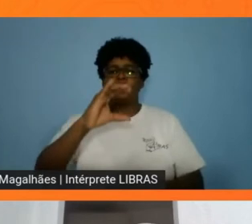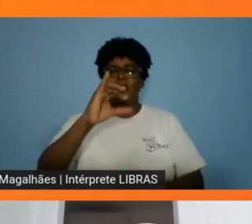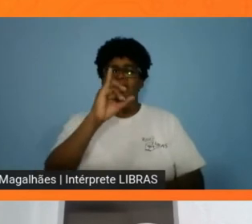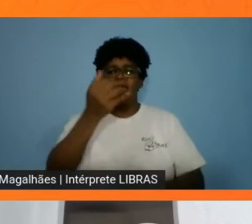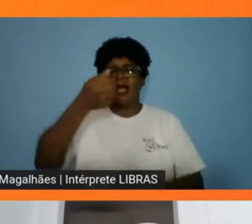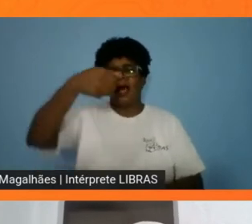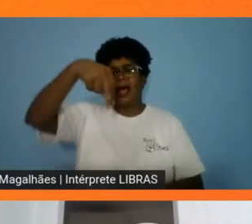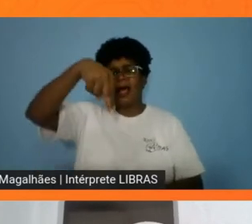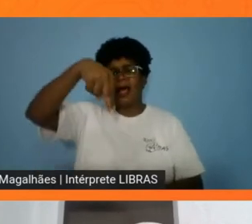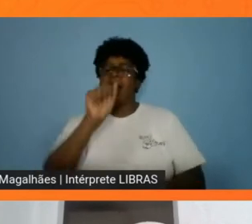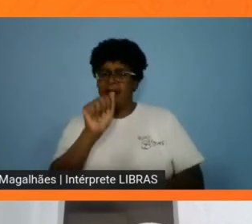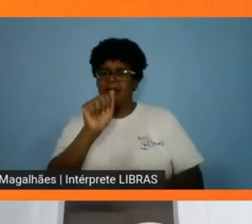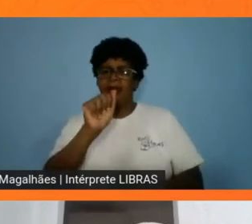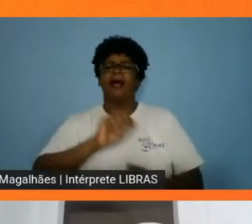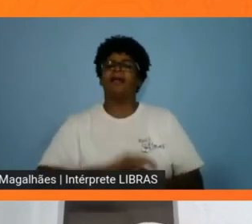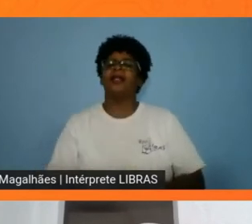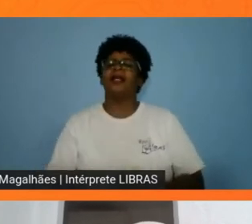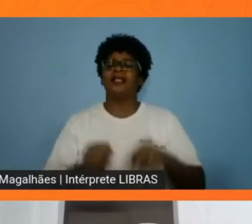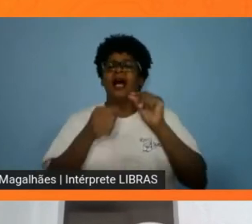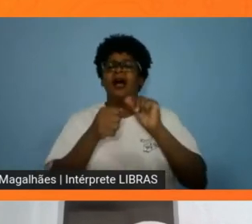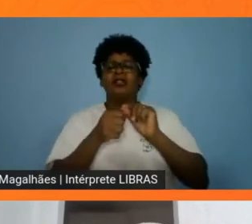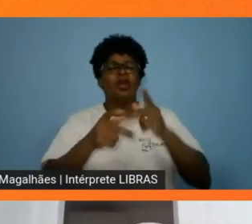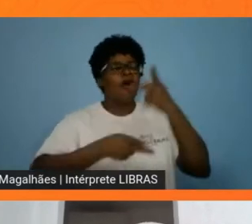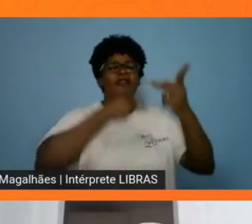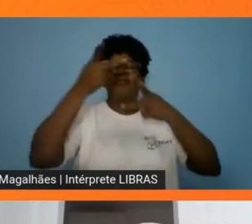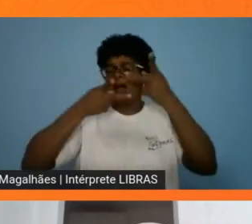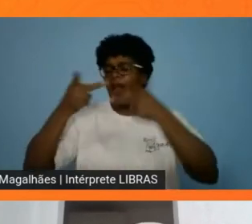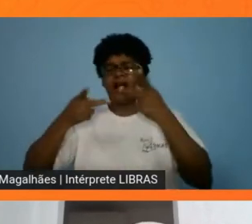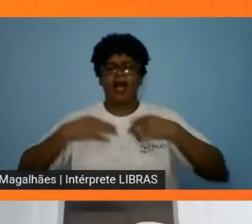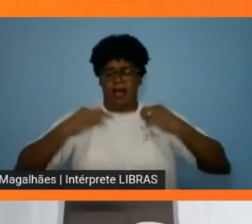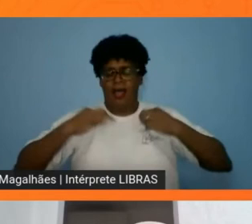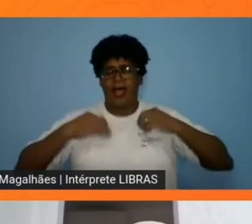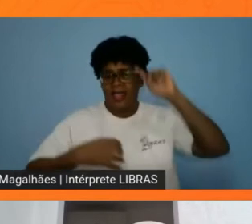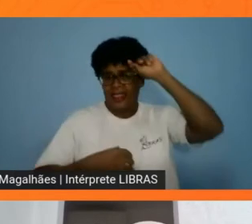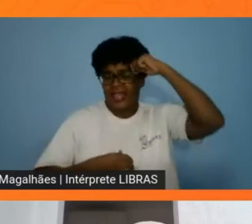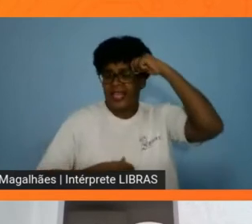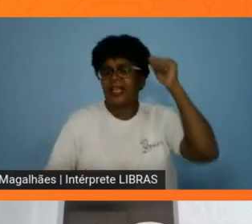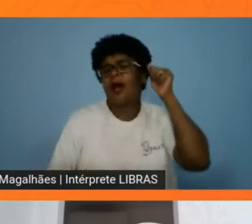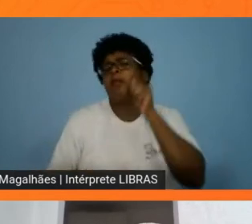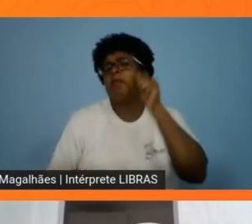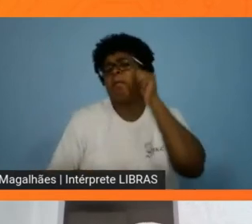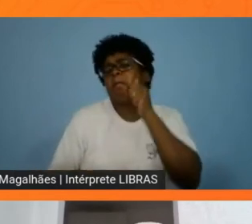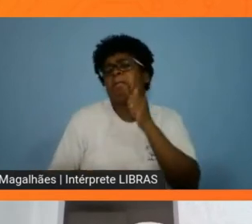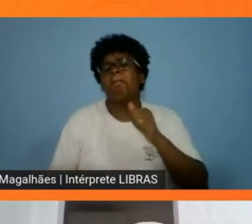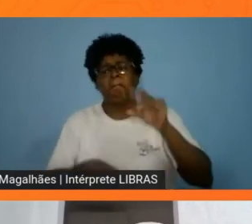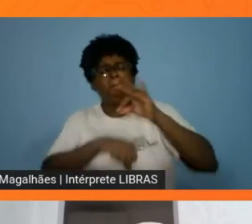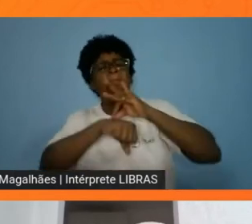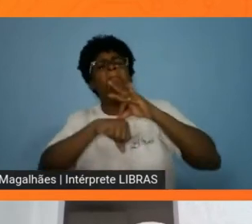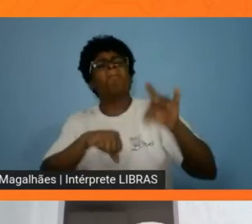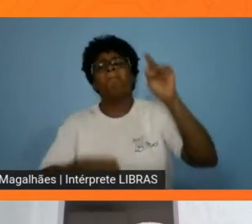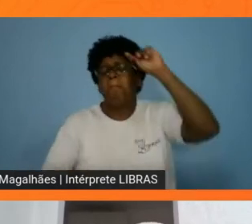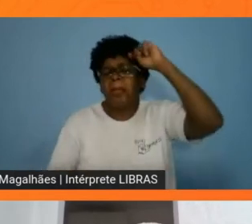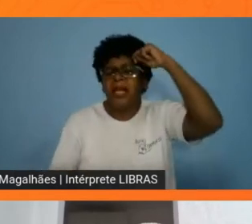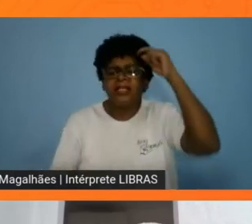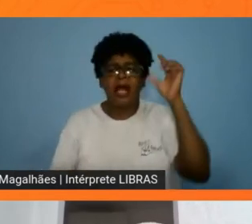critério da audiodescrição, sou uma mulher negra, sou uma mulher preta, de óculos,